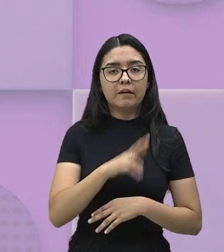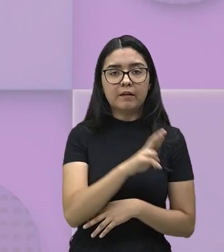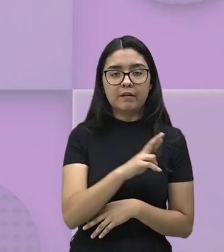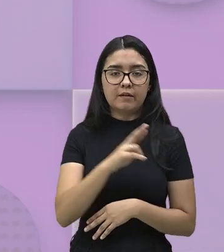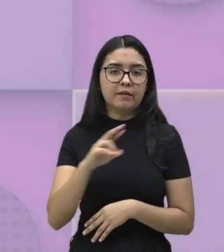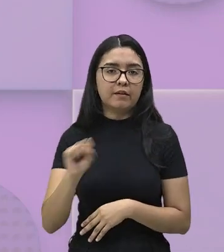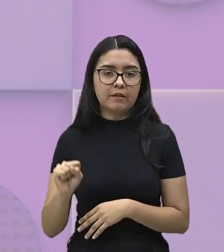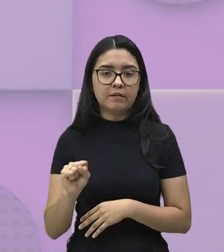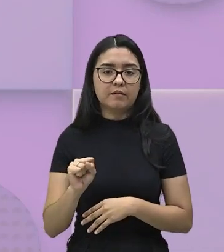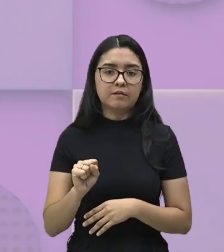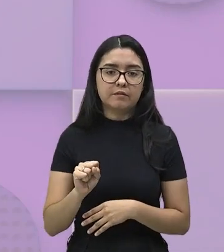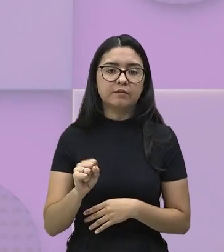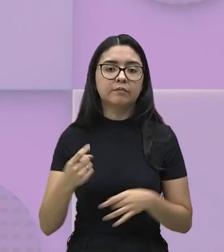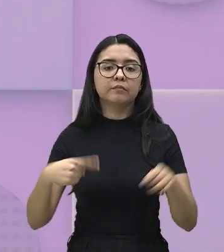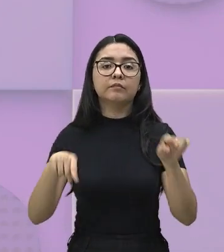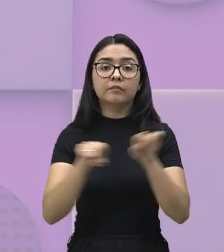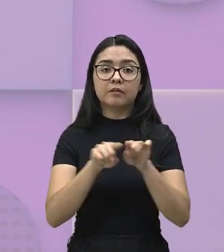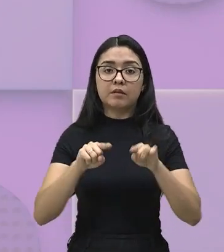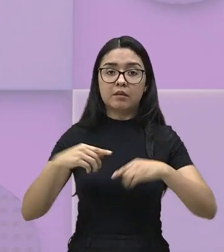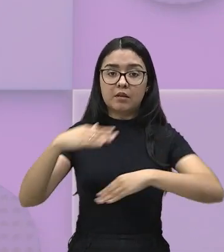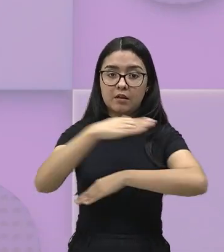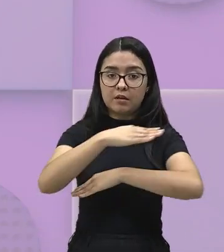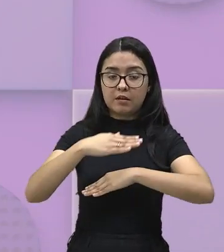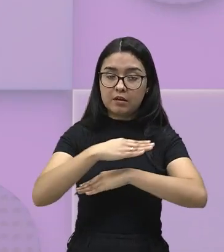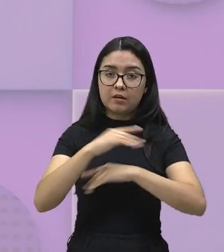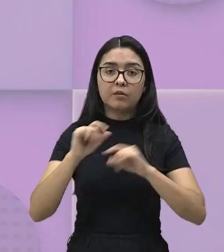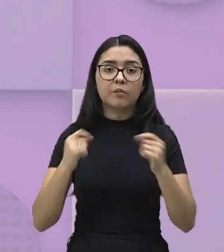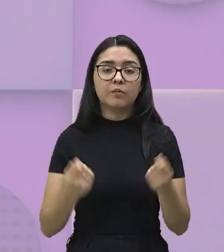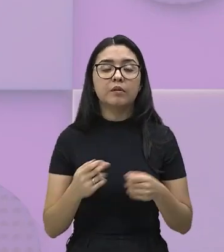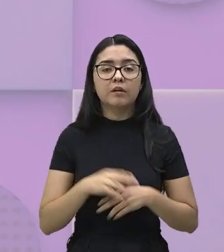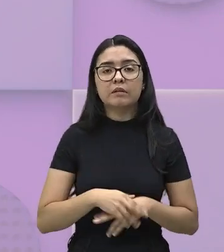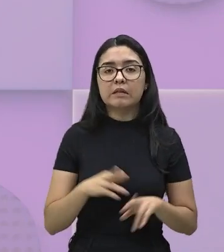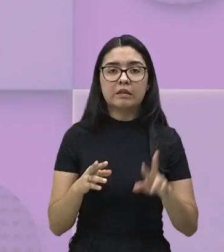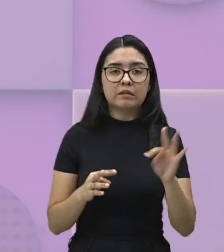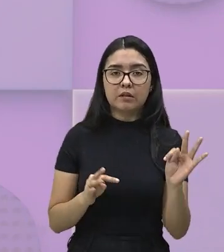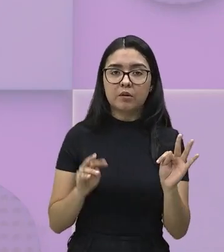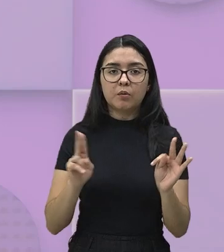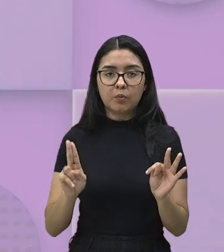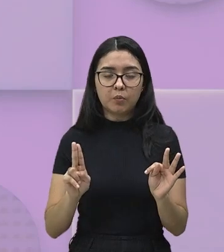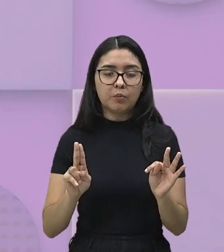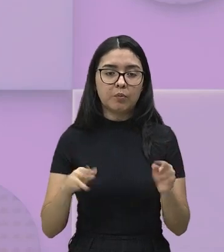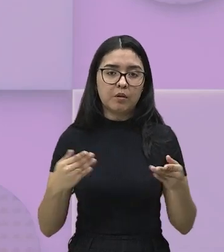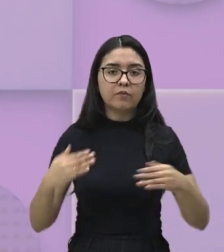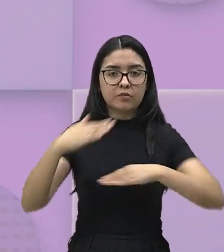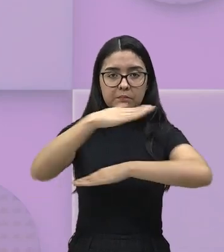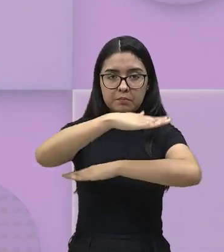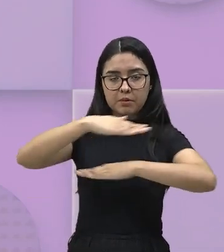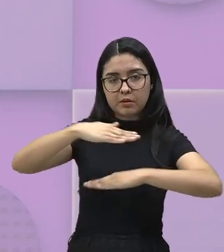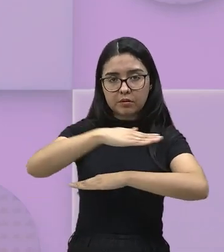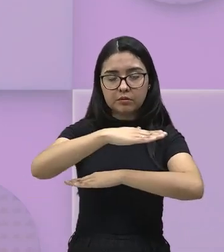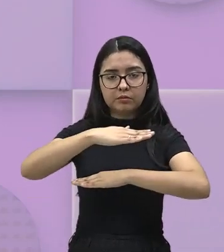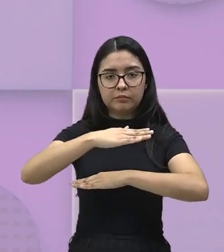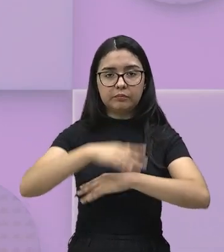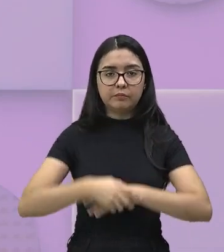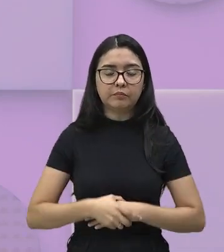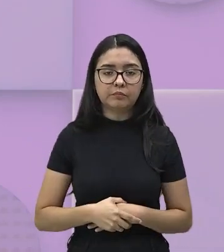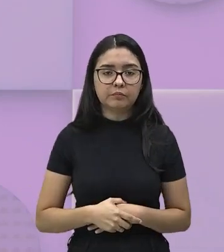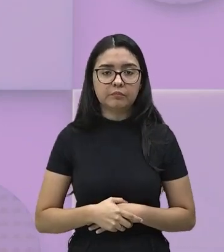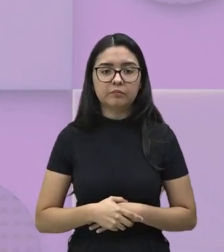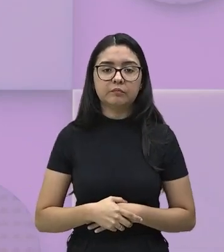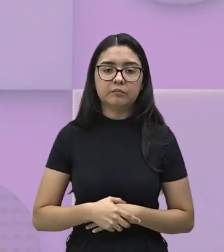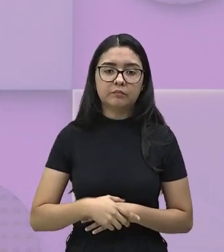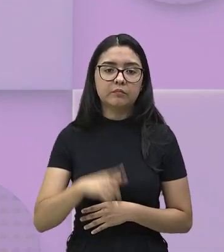RSM. Então, na reta T e na reta U, elas vão ser paralelas, né? Nesse espaço. Elas vão